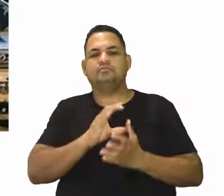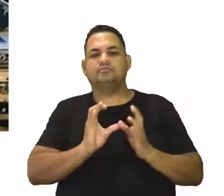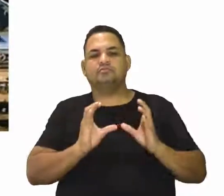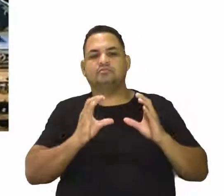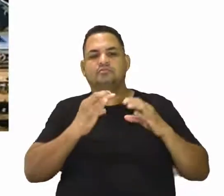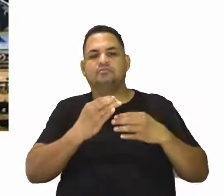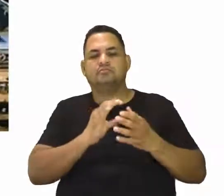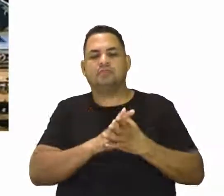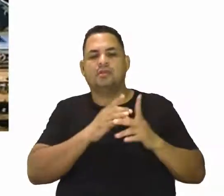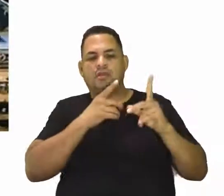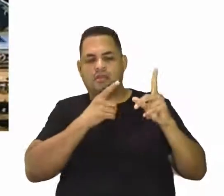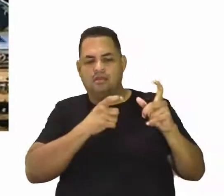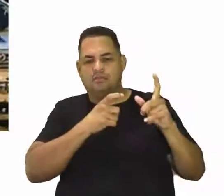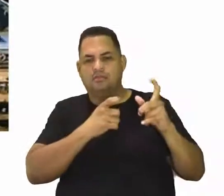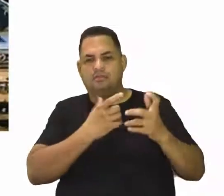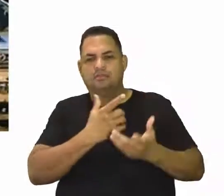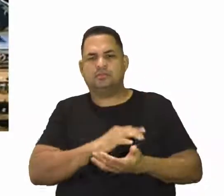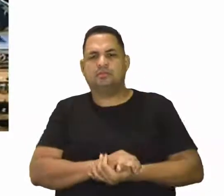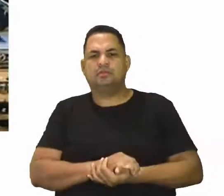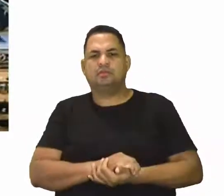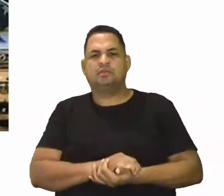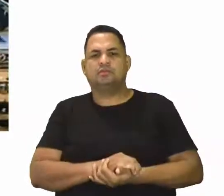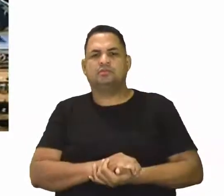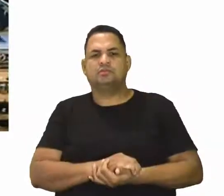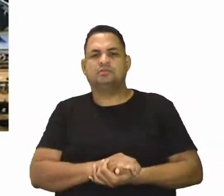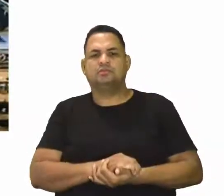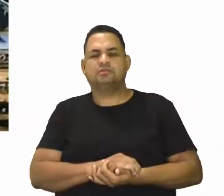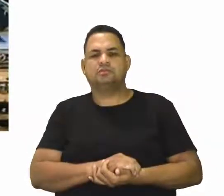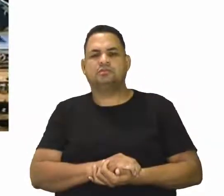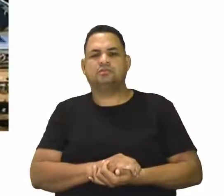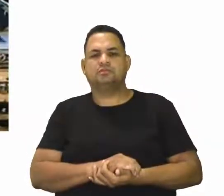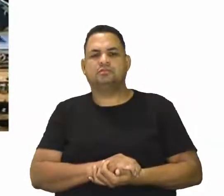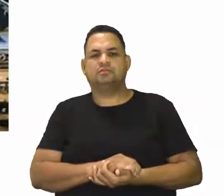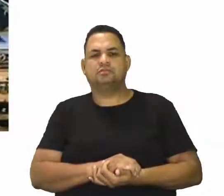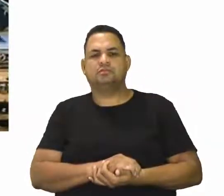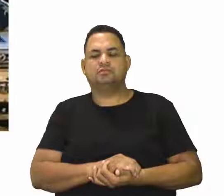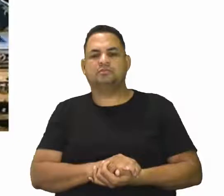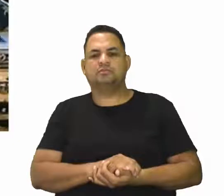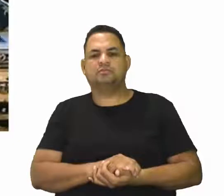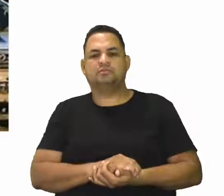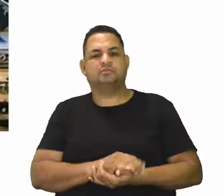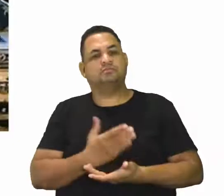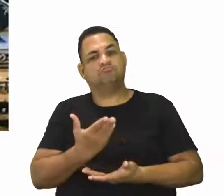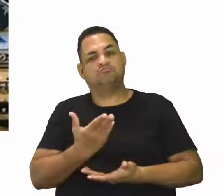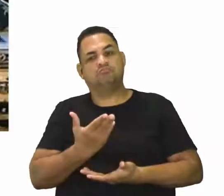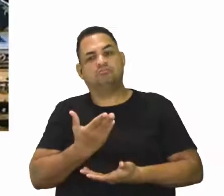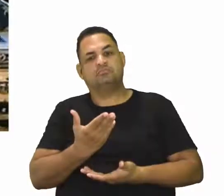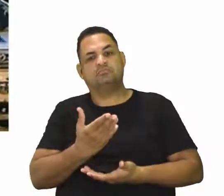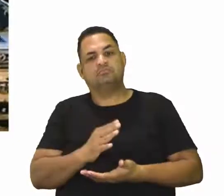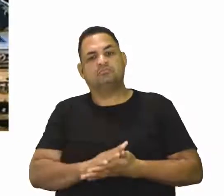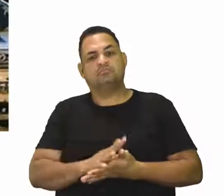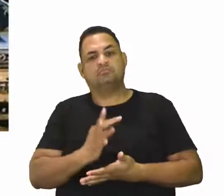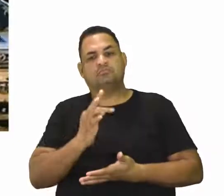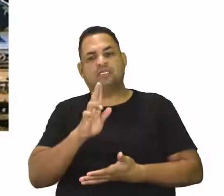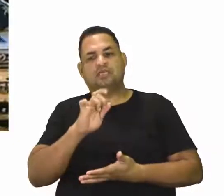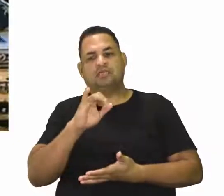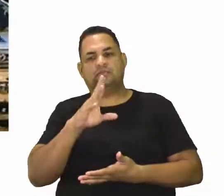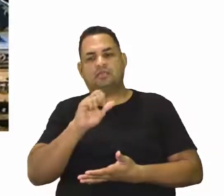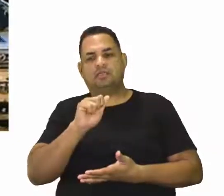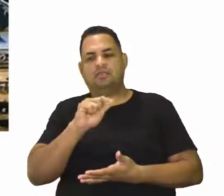grupo A magro deve ser o não vou dizer que o tá